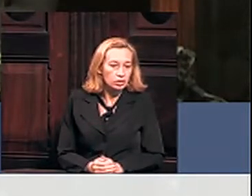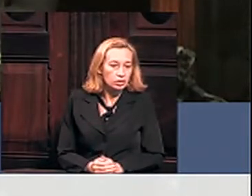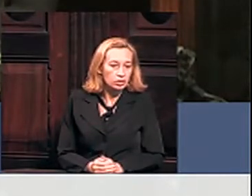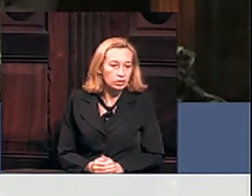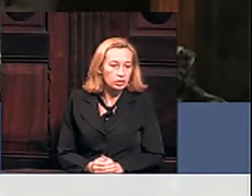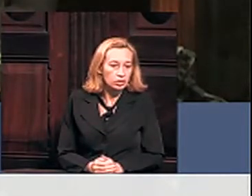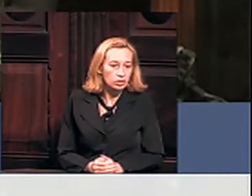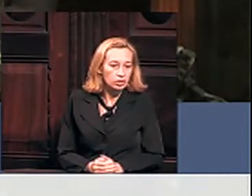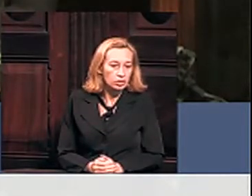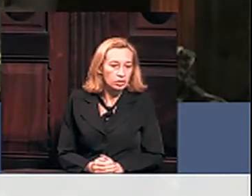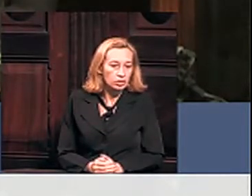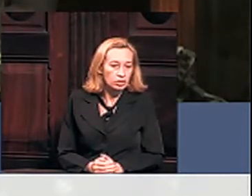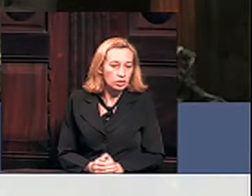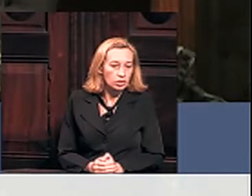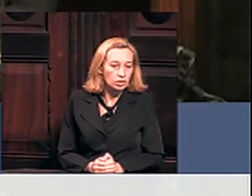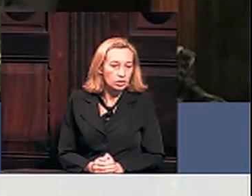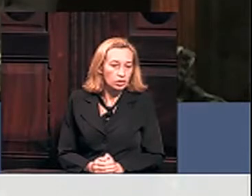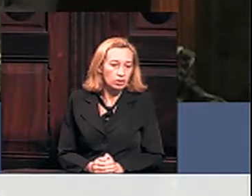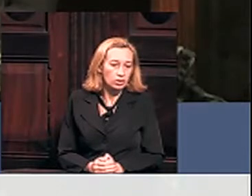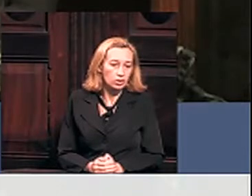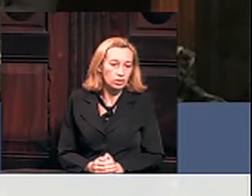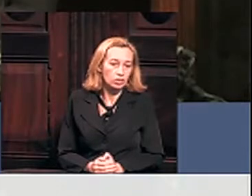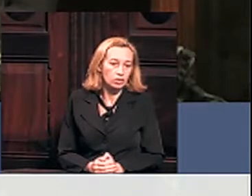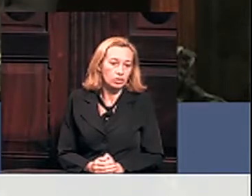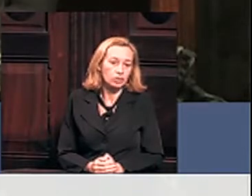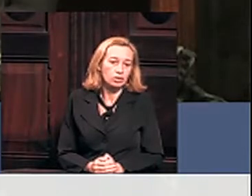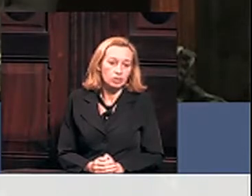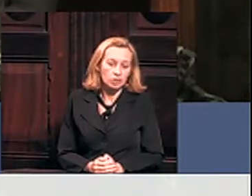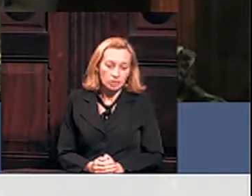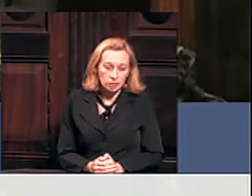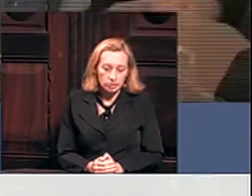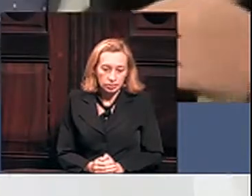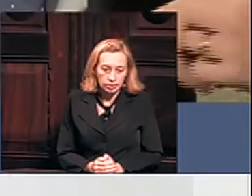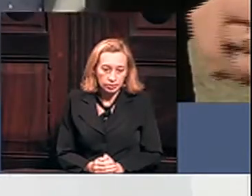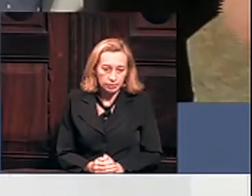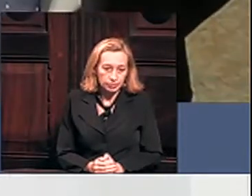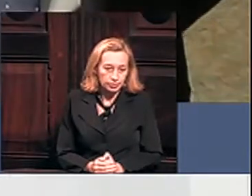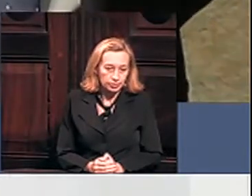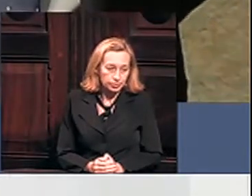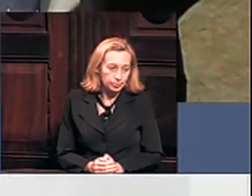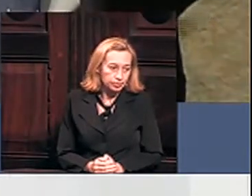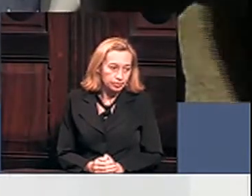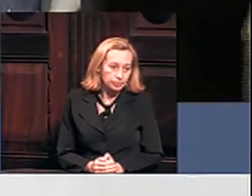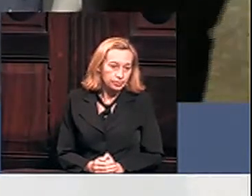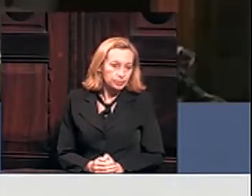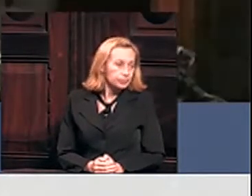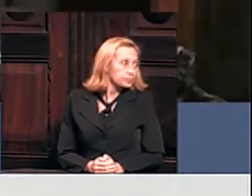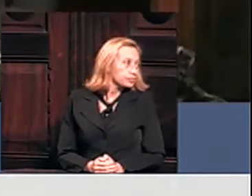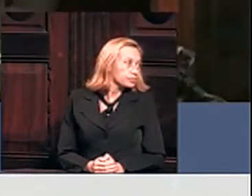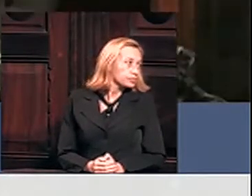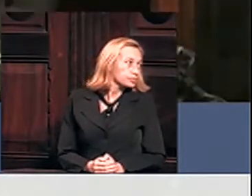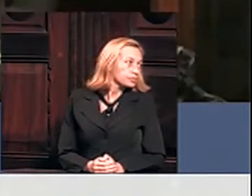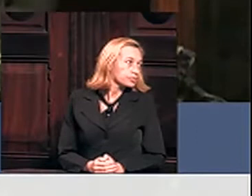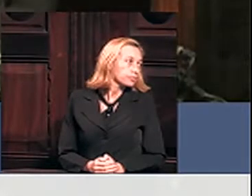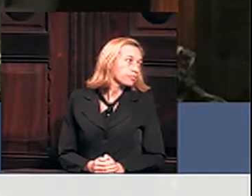destaques, mas o destaque foi aprovado. Não e eu votei de novo o CCJ. Não votou, tá. eu posso fazer até uma simbólica, mas eu já fiz, tá